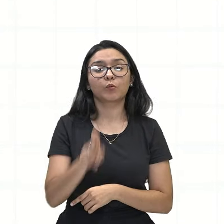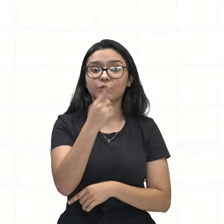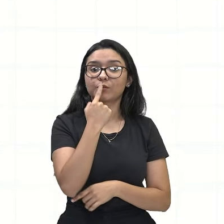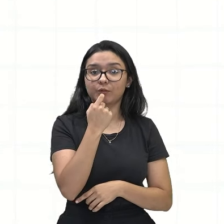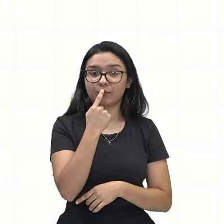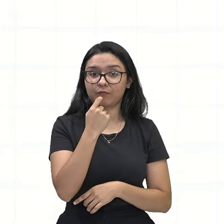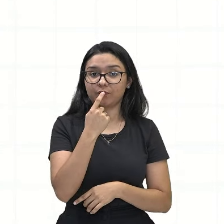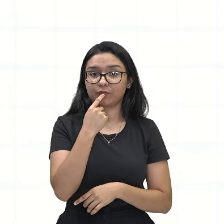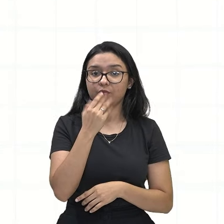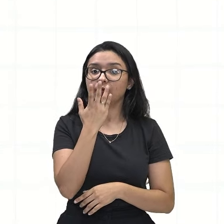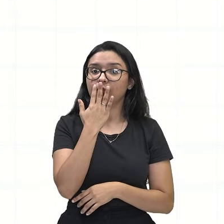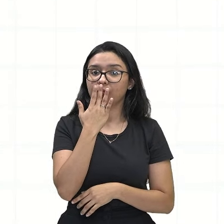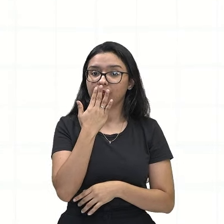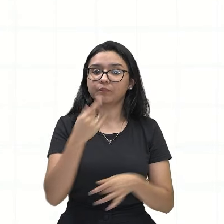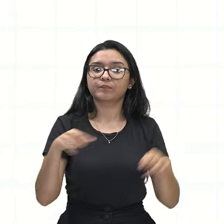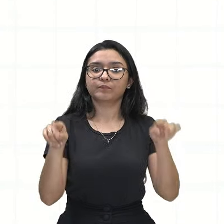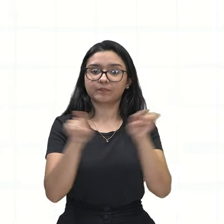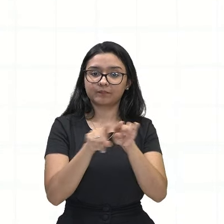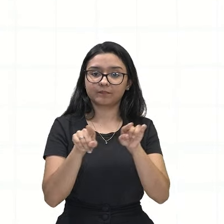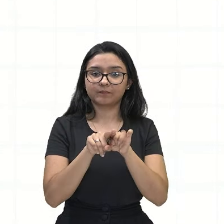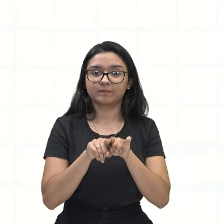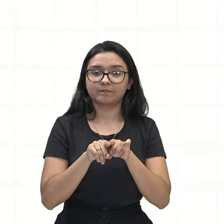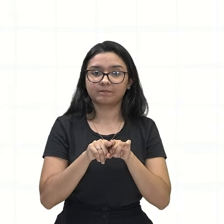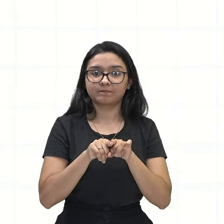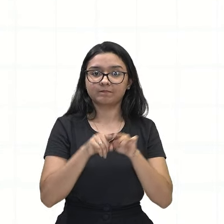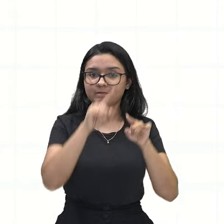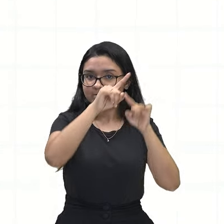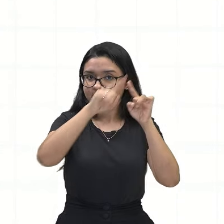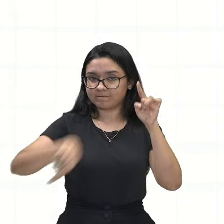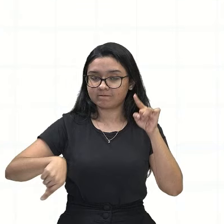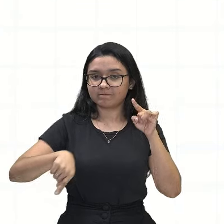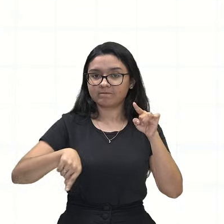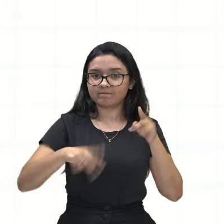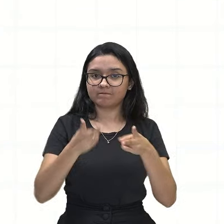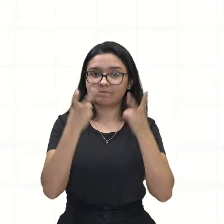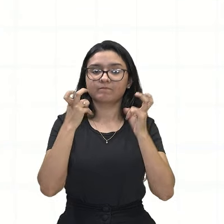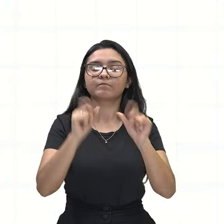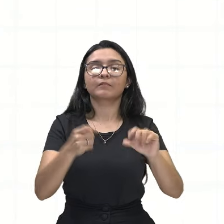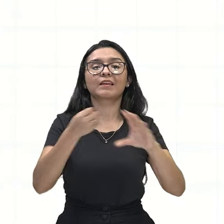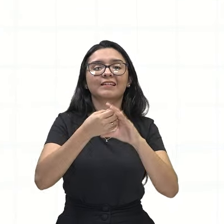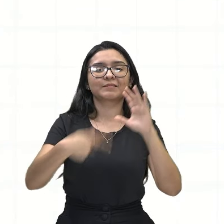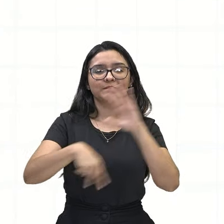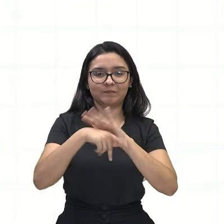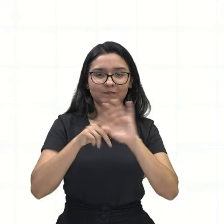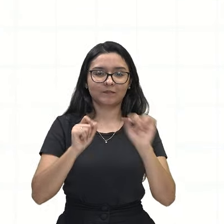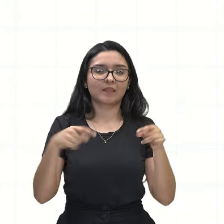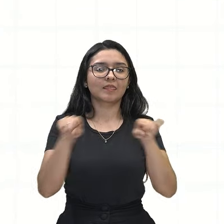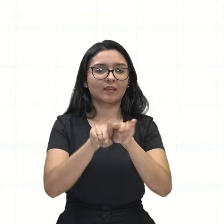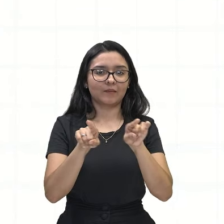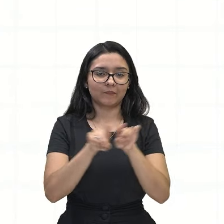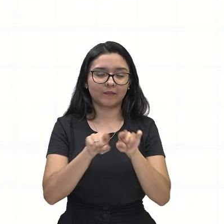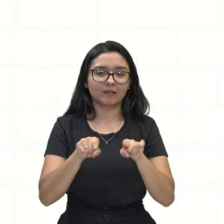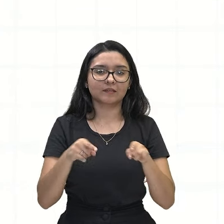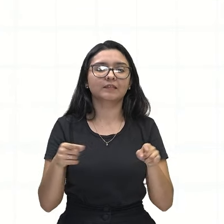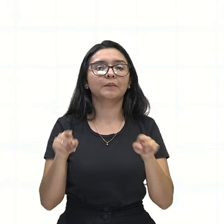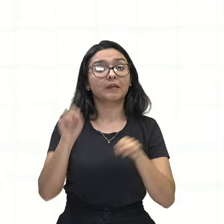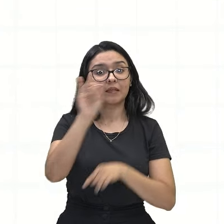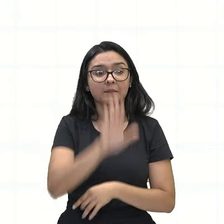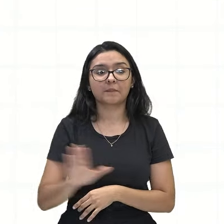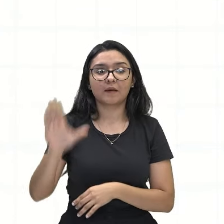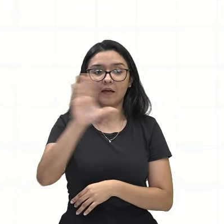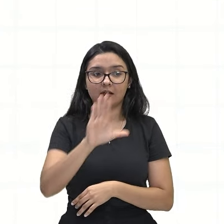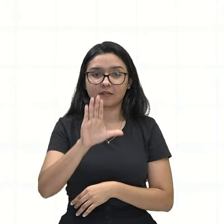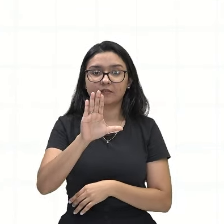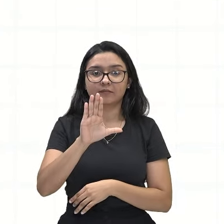né? Com uma faixa atravessando aqui. Então notem aí que eles têm as características também. Além da imagem,